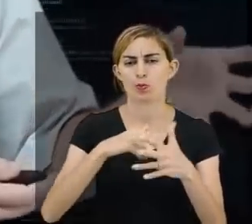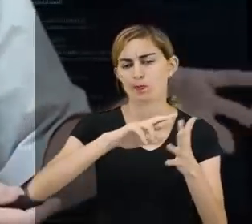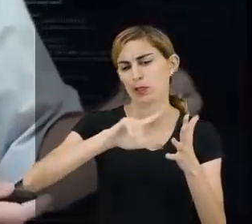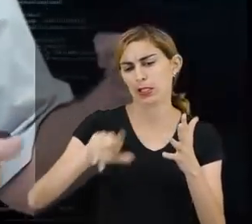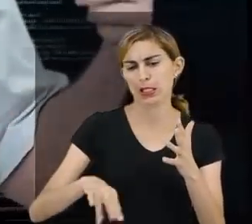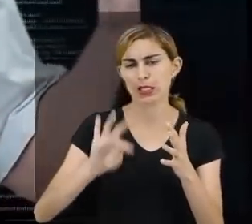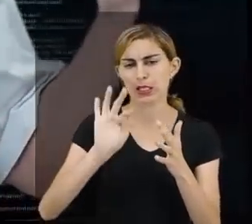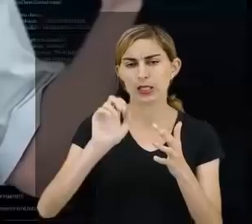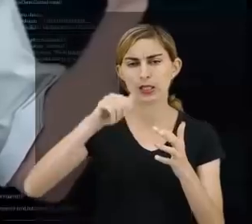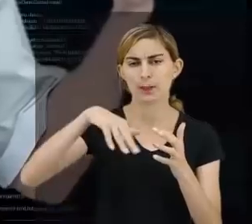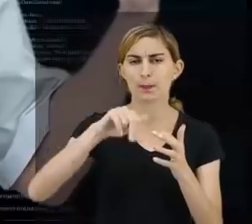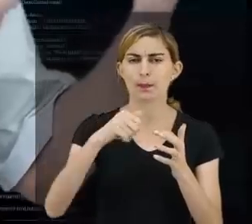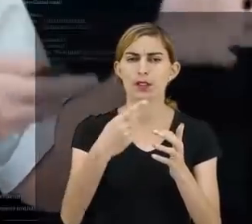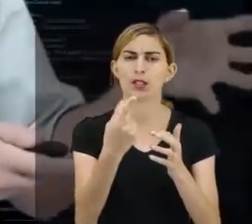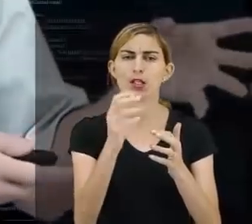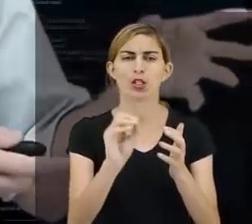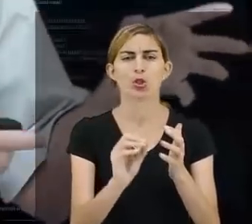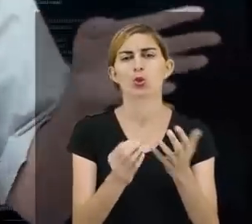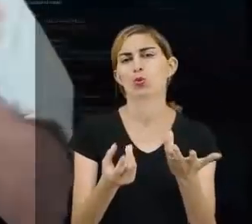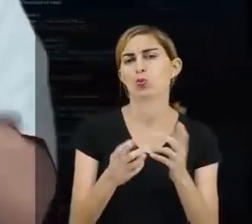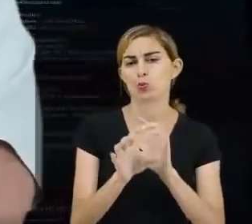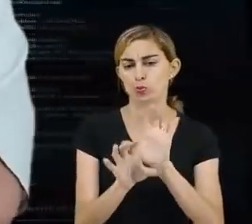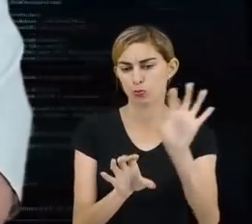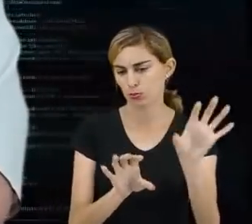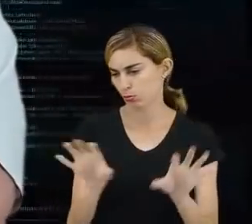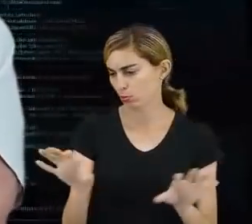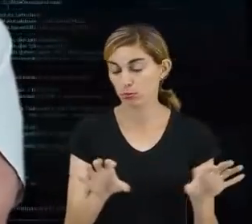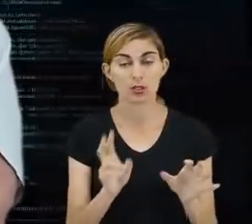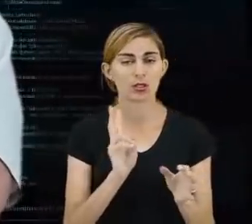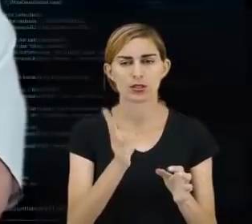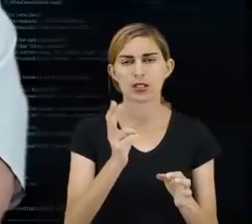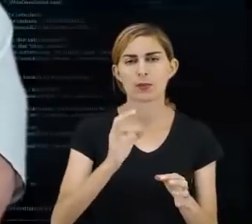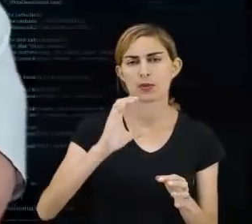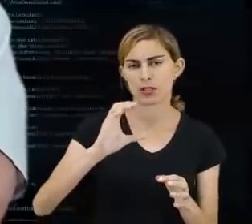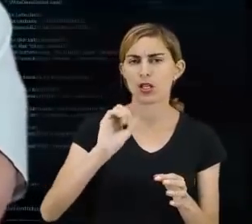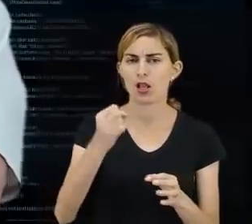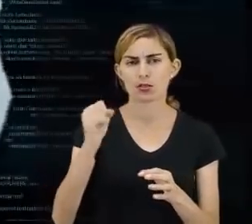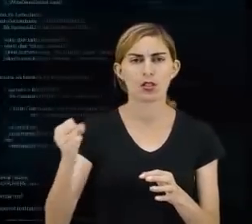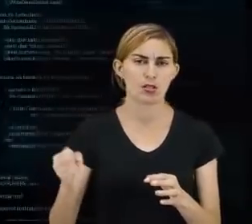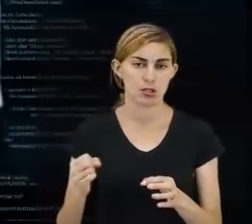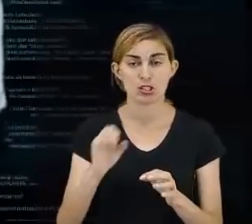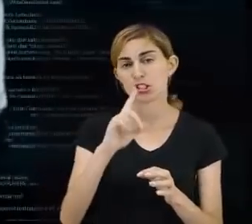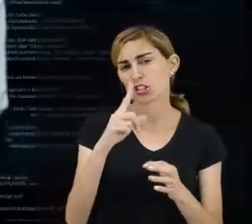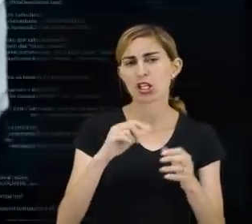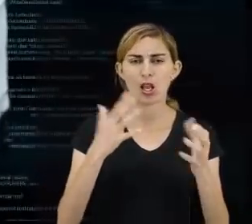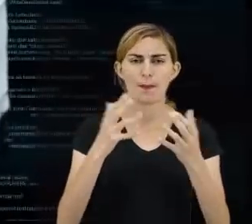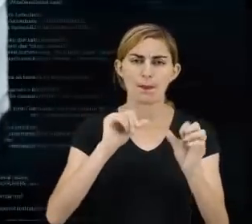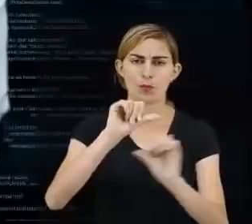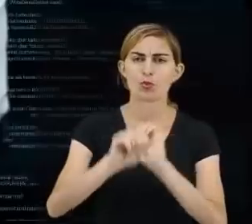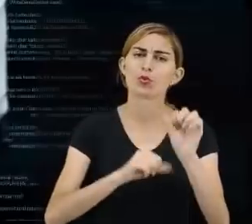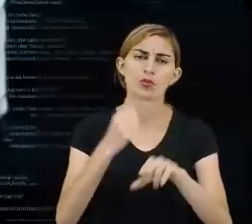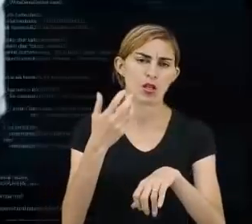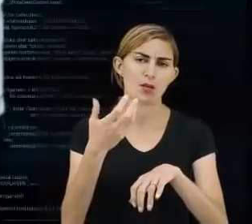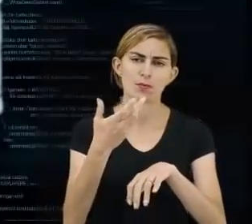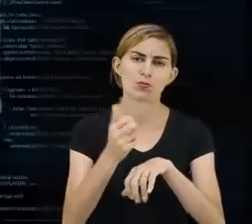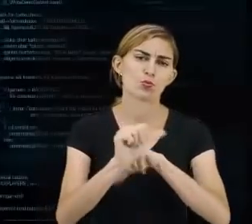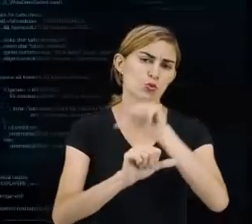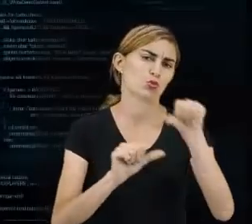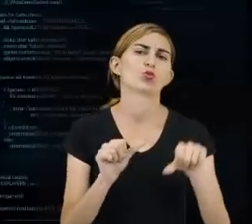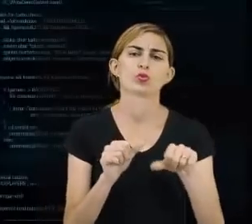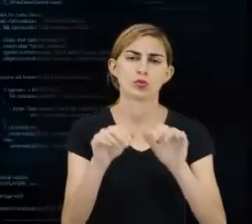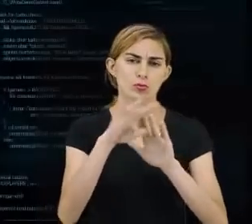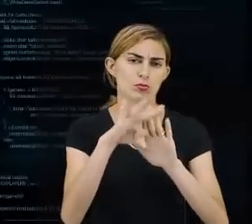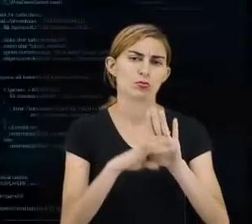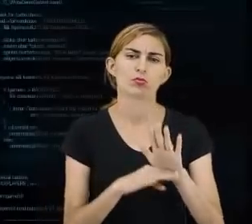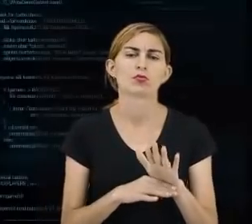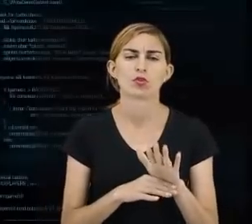propriedades de tamanho, as propriedades de posição. Isso é sempre o CSS. Se algum dia a gente quiser mudar, basta trocar o CSS. Se a gente